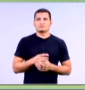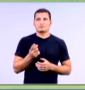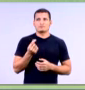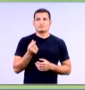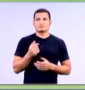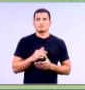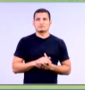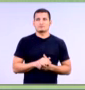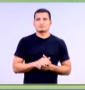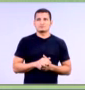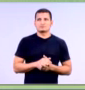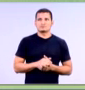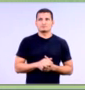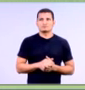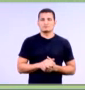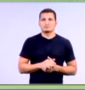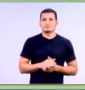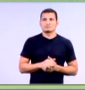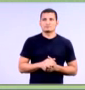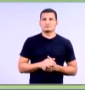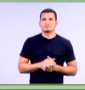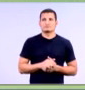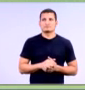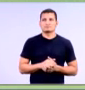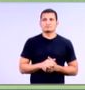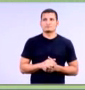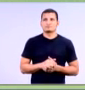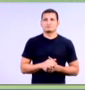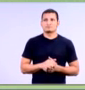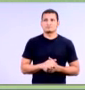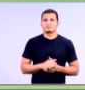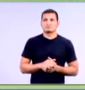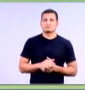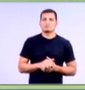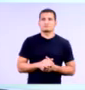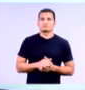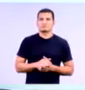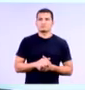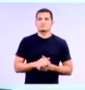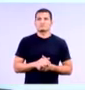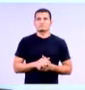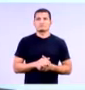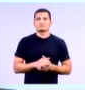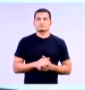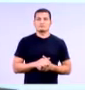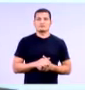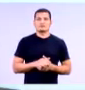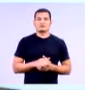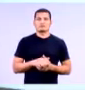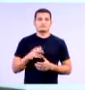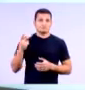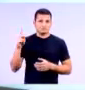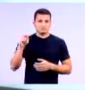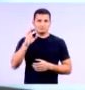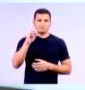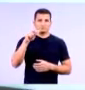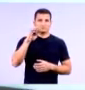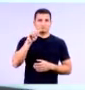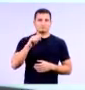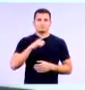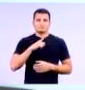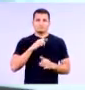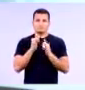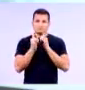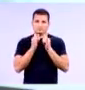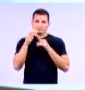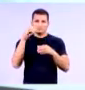gente. Adivinhou. Então, adivinhei, né? Então, Mariela, a conta, né, tem as seguintes informações lá